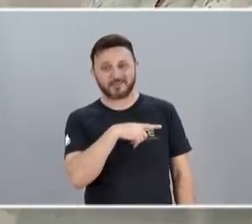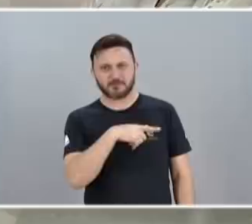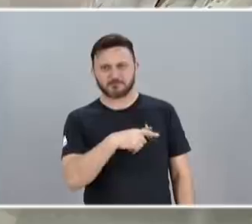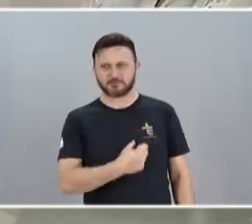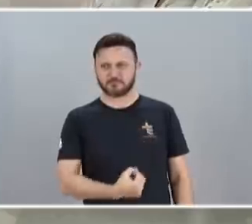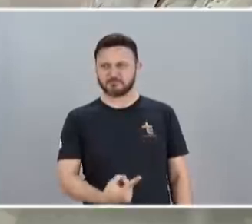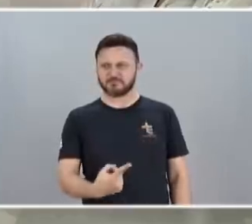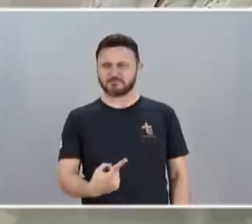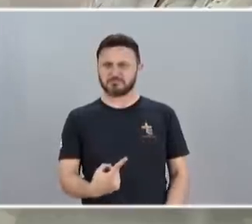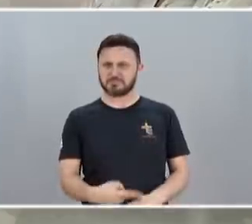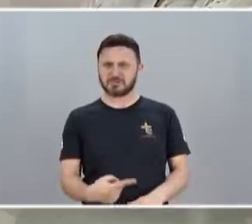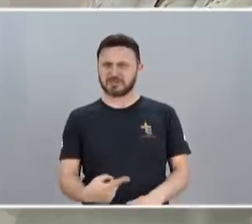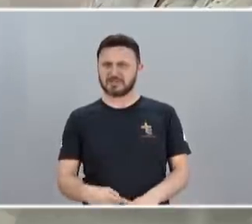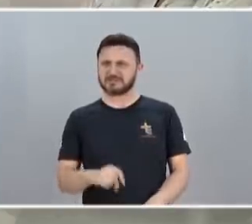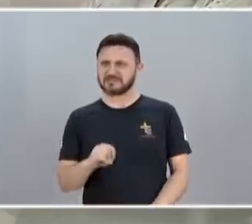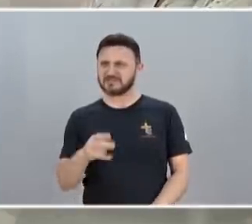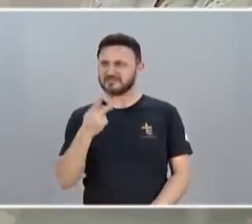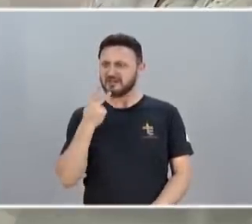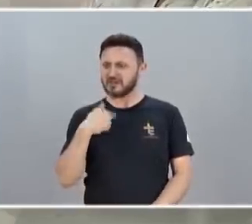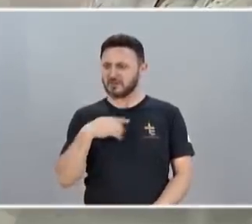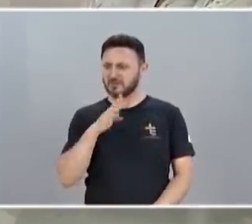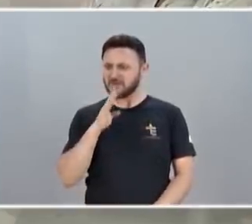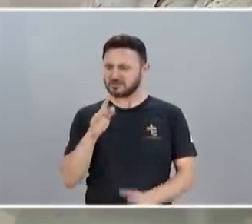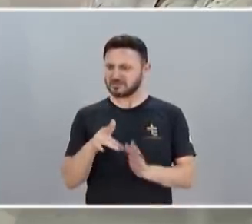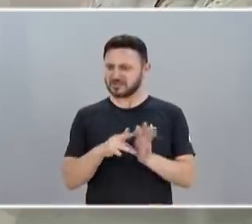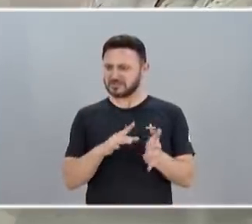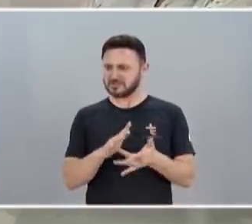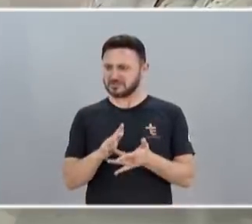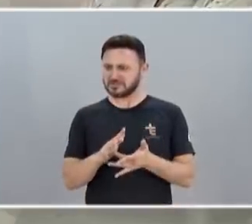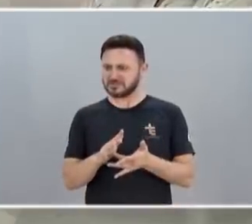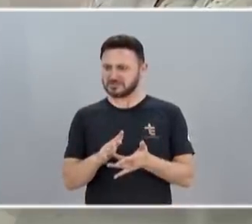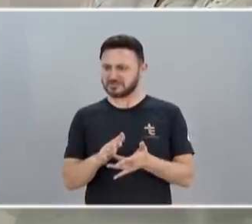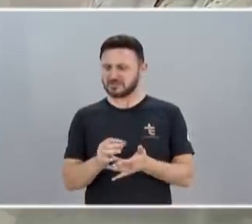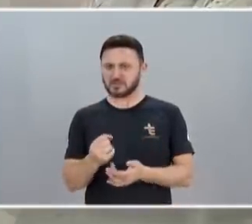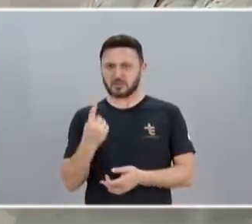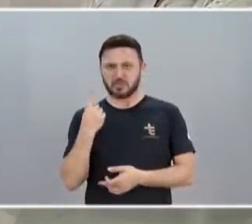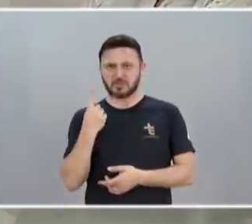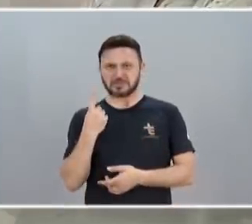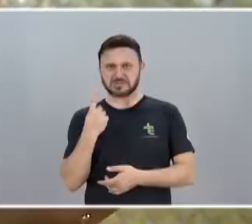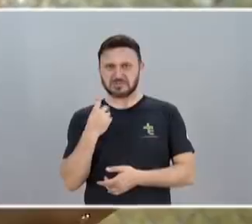Caramba, a liturgia hoje é pancada na cabeça da gente,